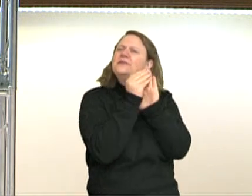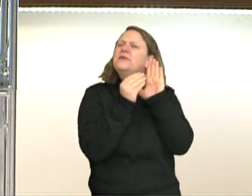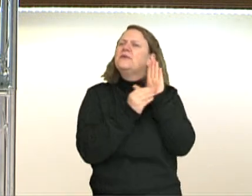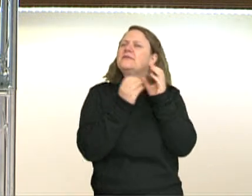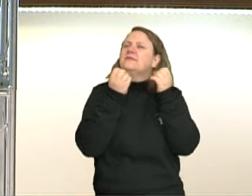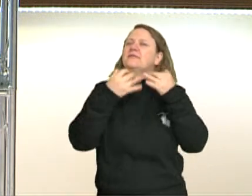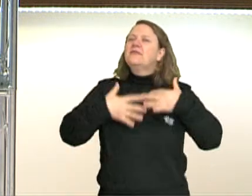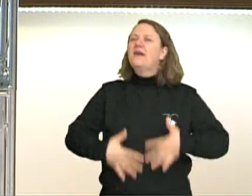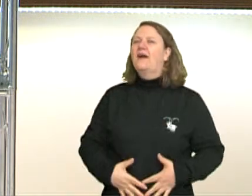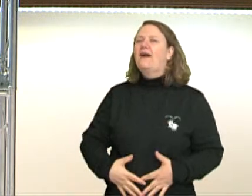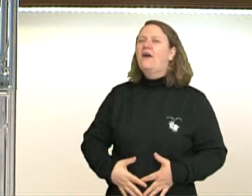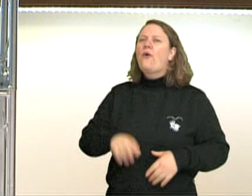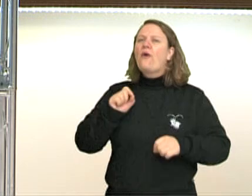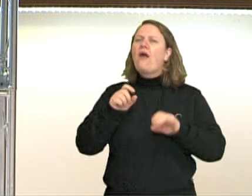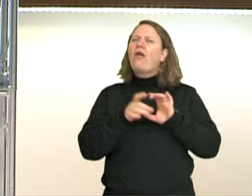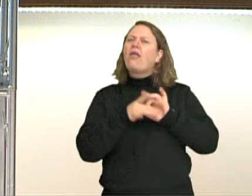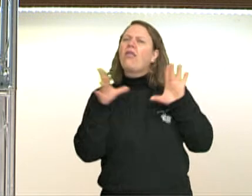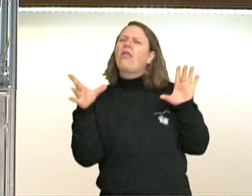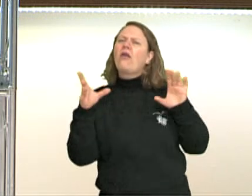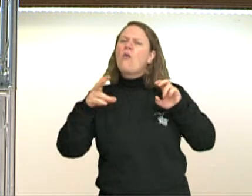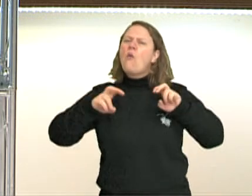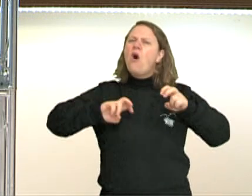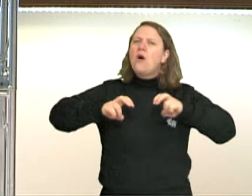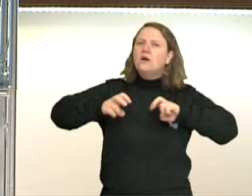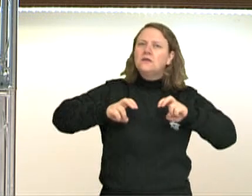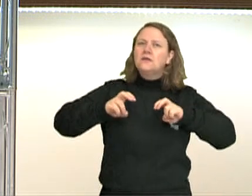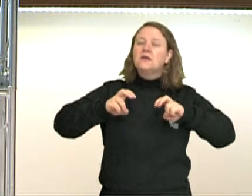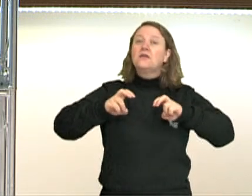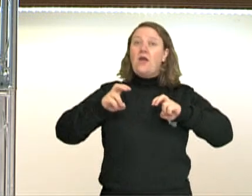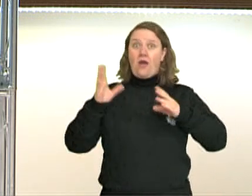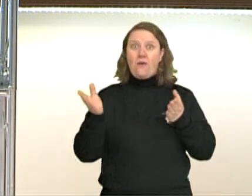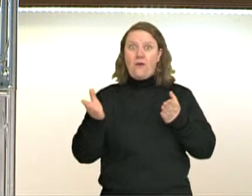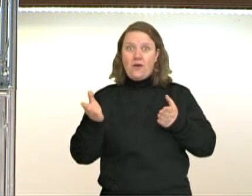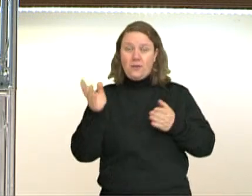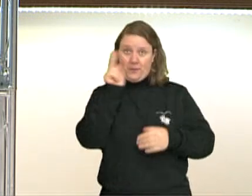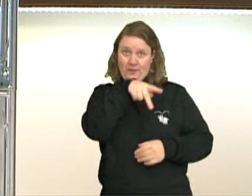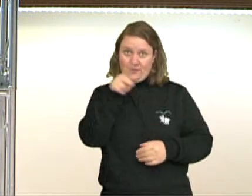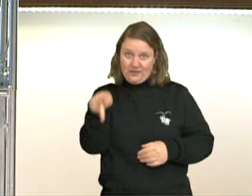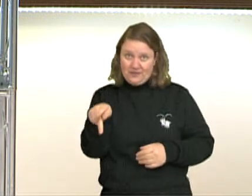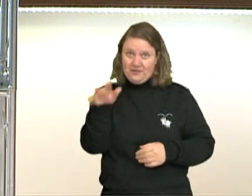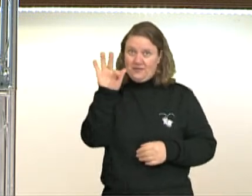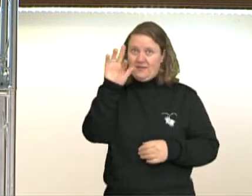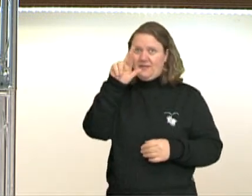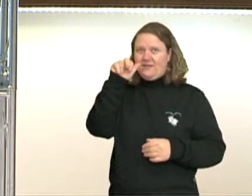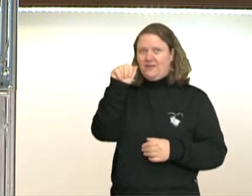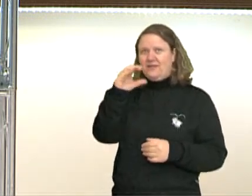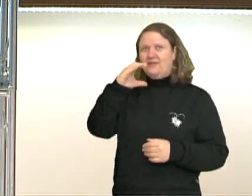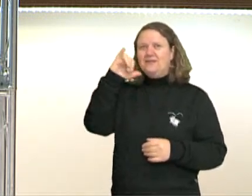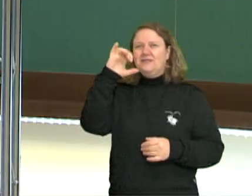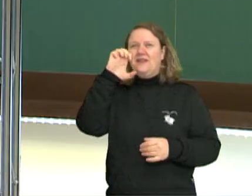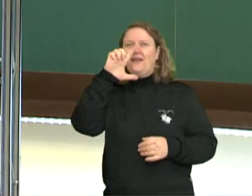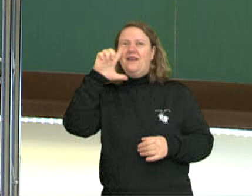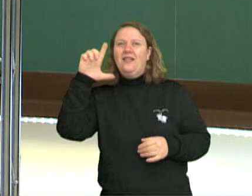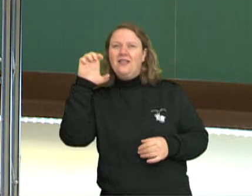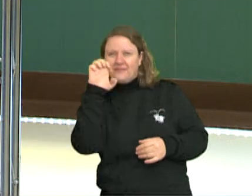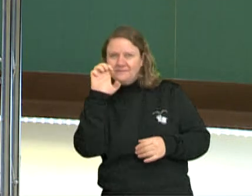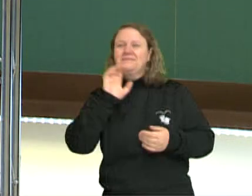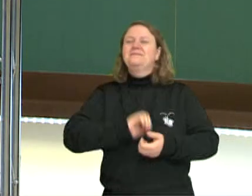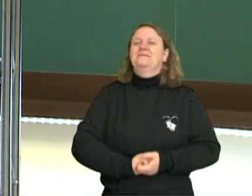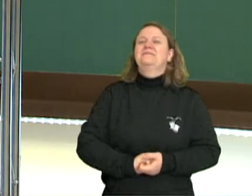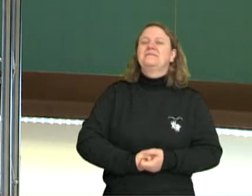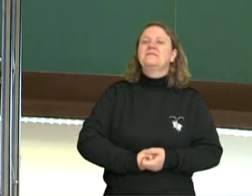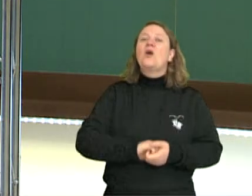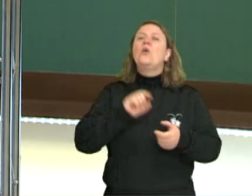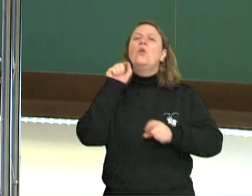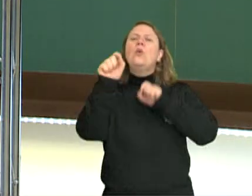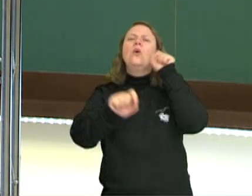estilo livre e greco-romano. Eu sou a professora Franciele e vamos para o slide comigo, tudo bem? O que